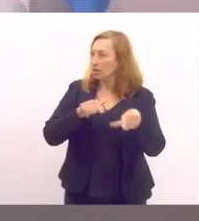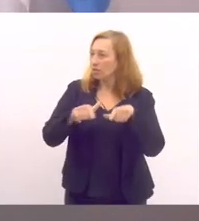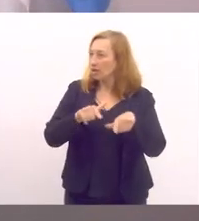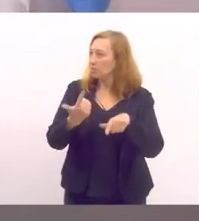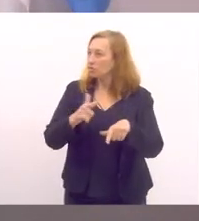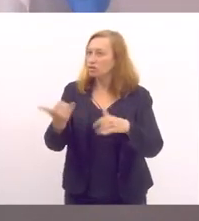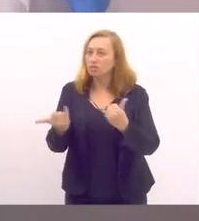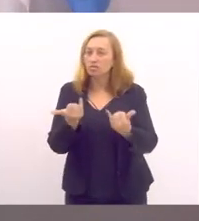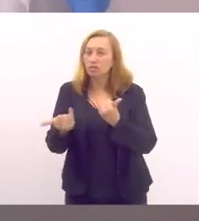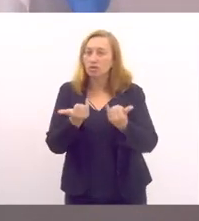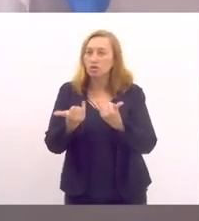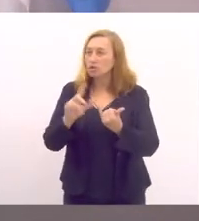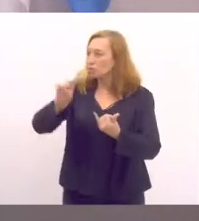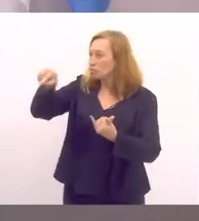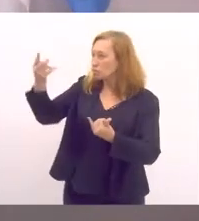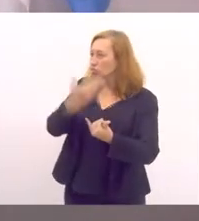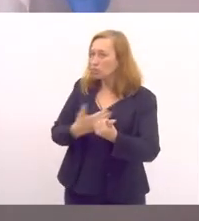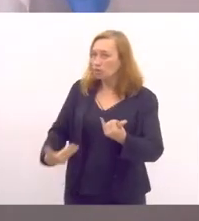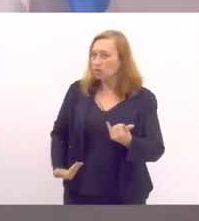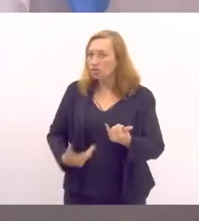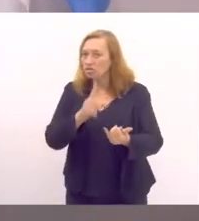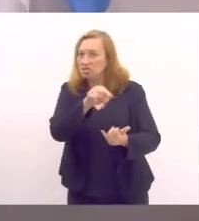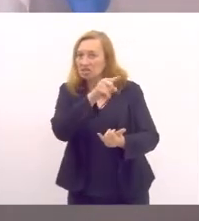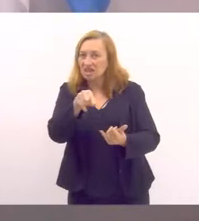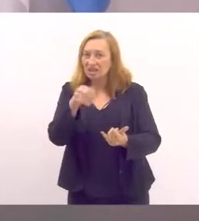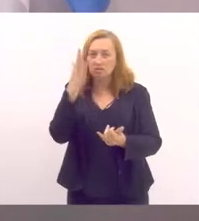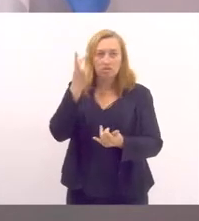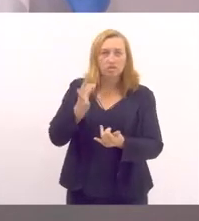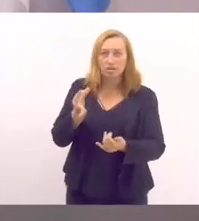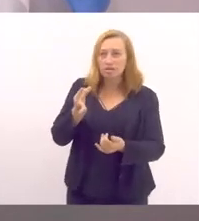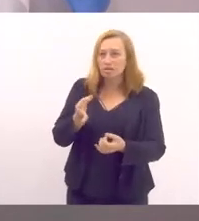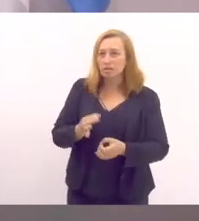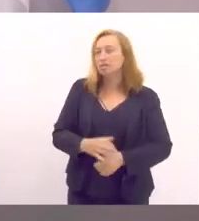em governos anteriores foram extintos.